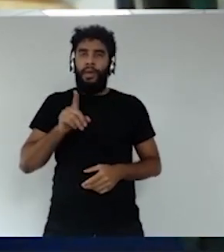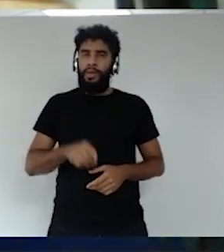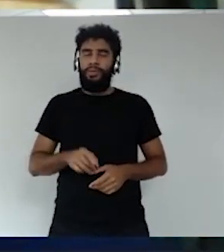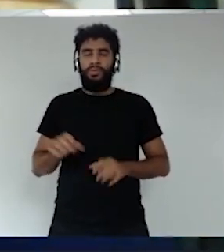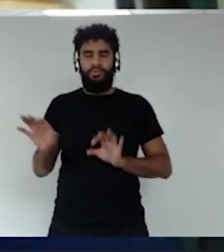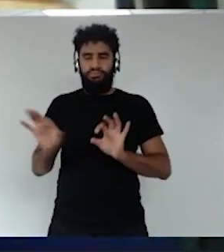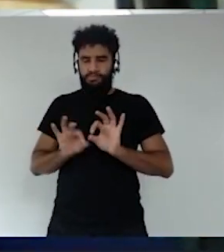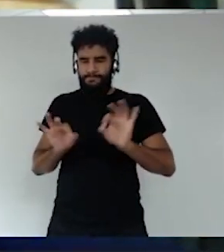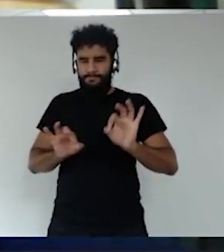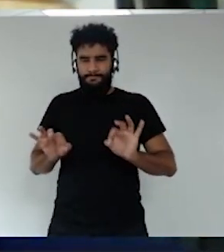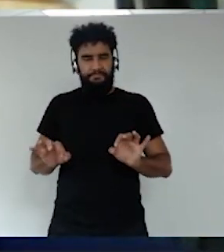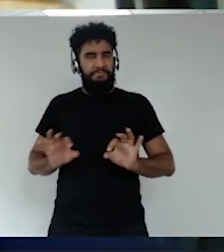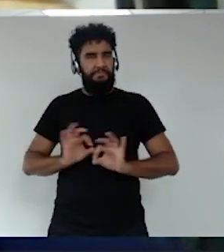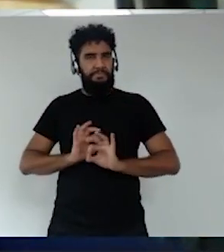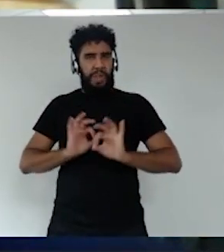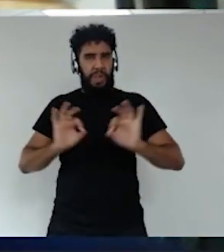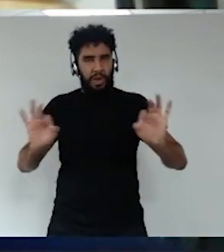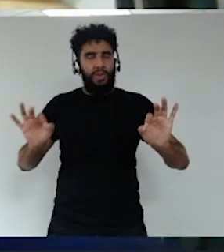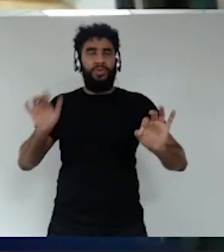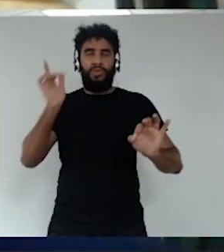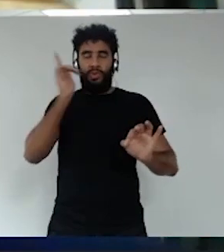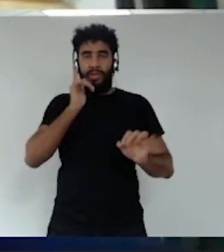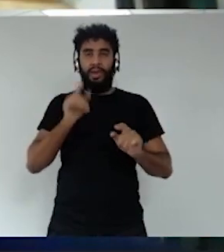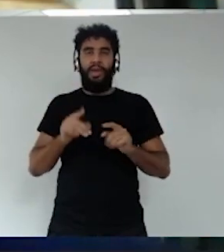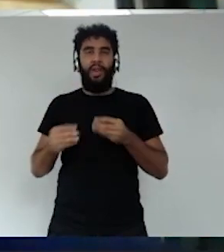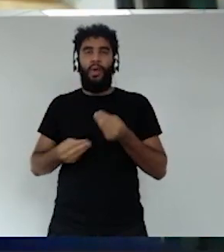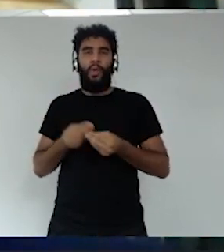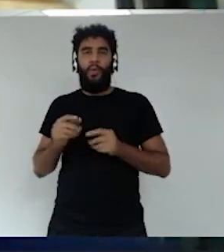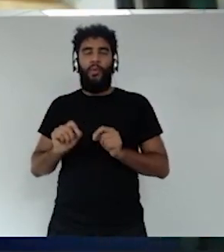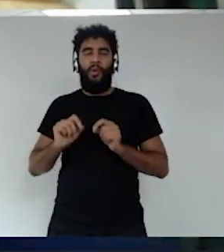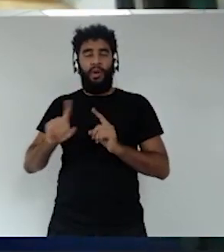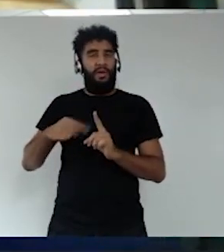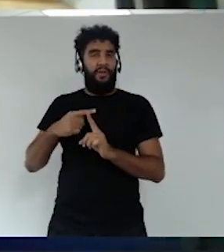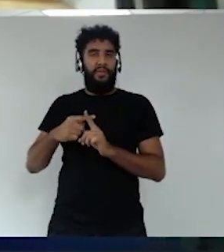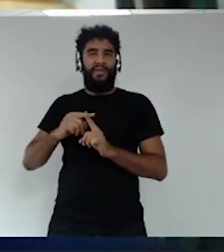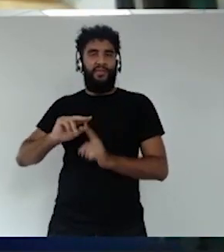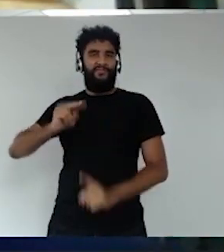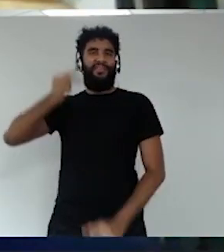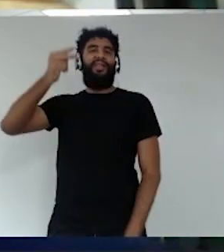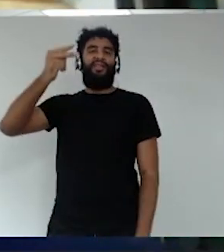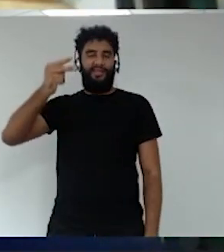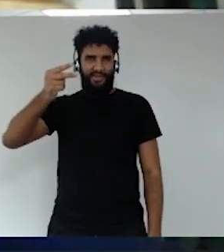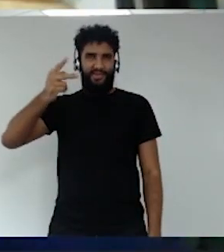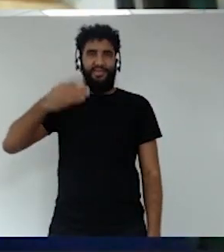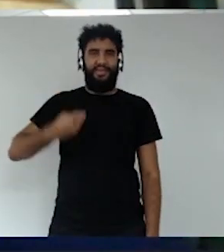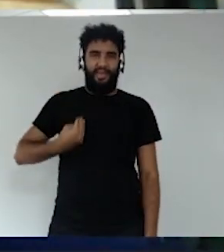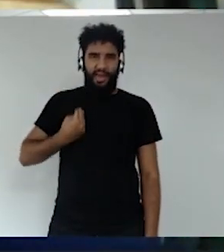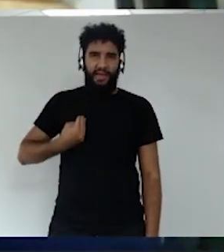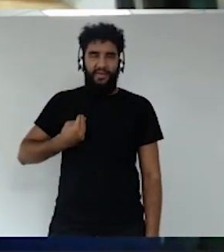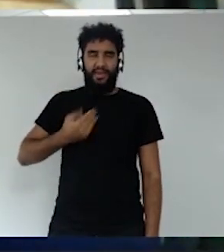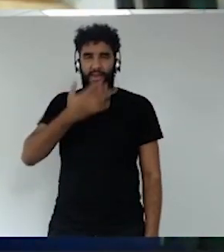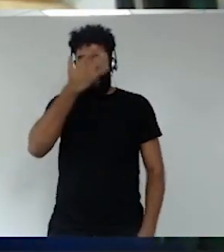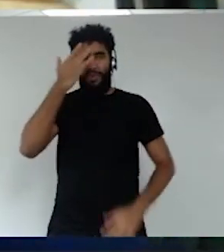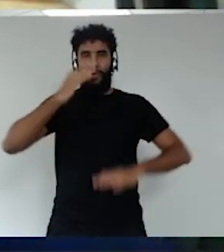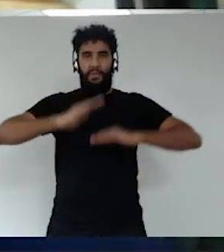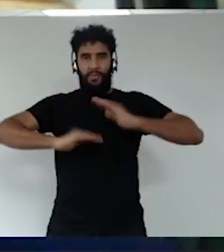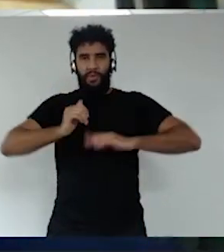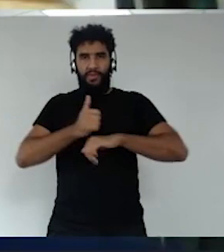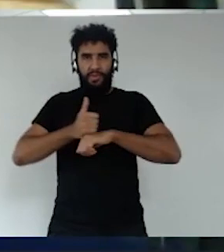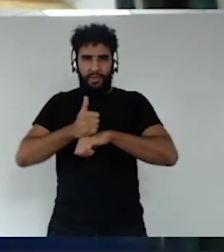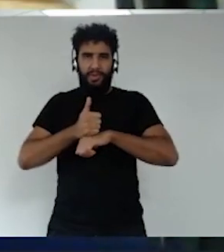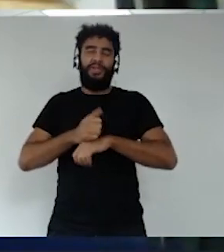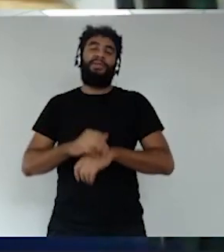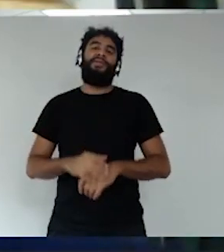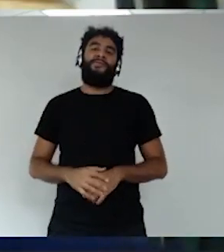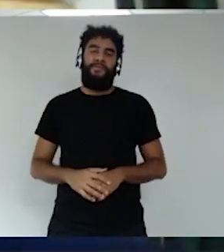funcionará maravilhosamente bem, com um acréscimo, com mais um plus na sua possibilidade de